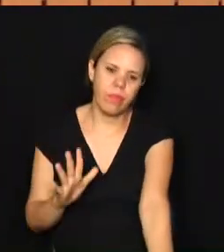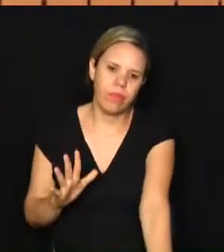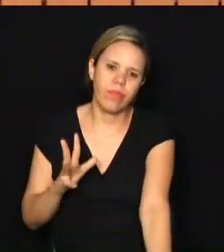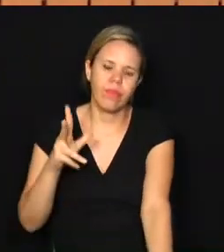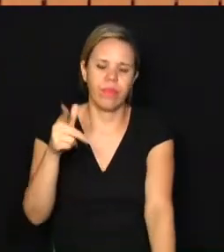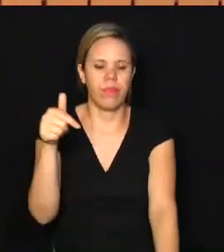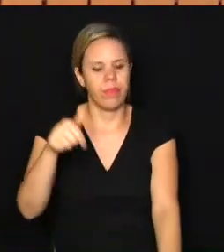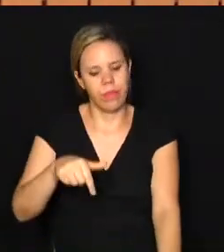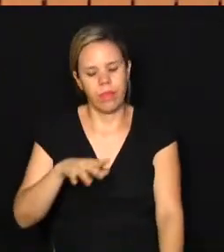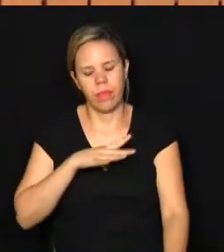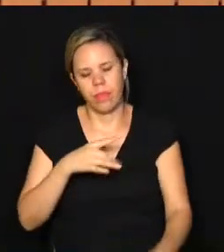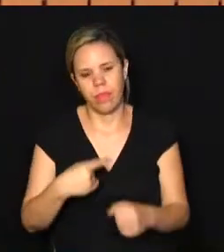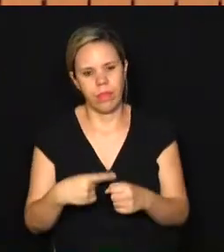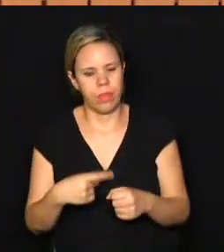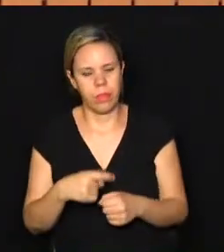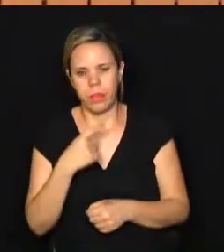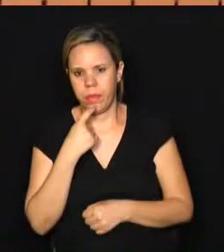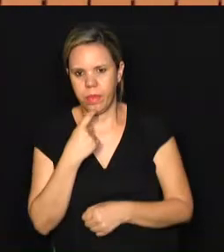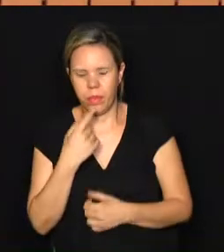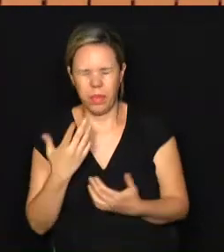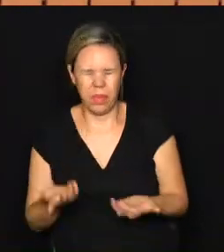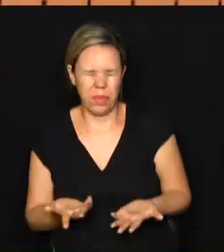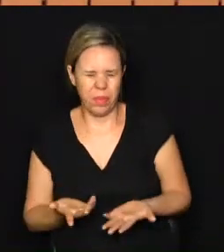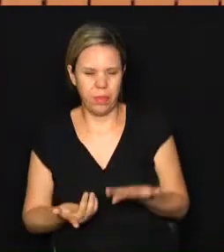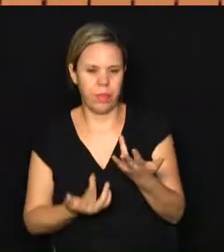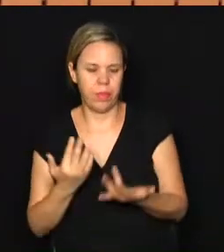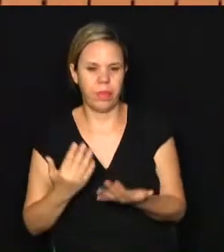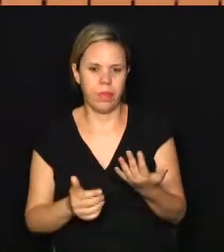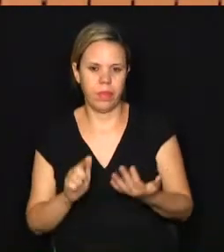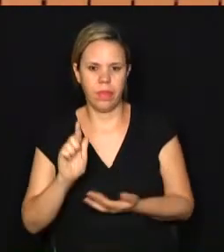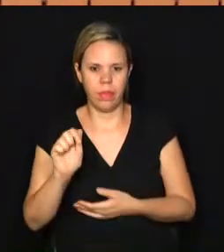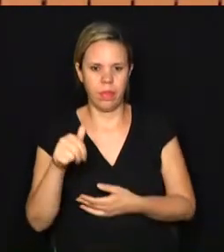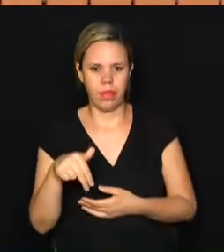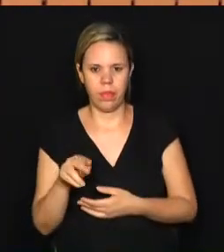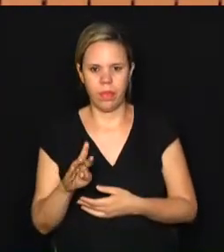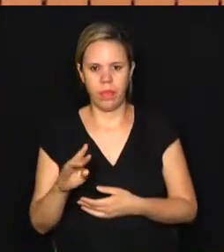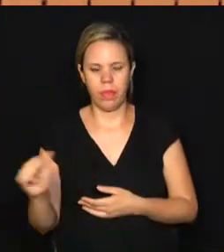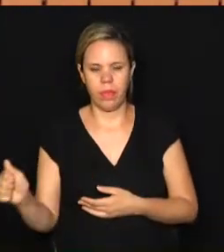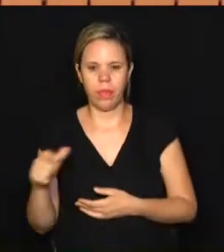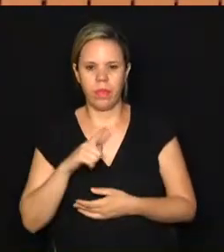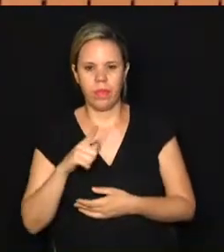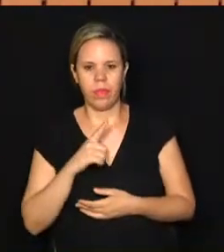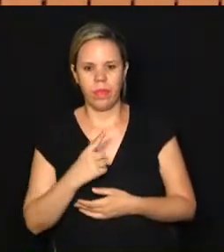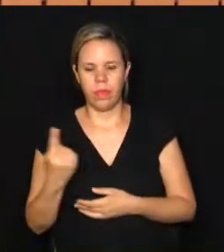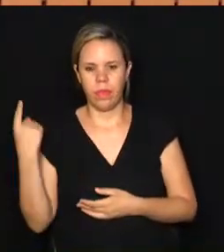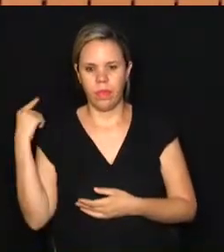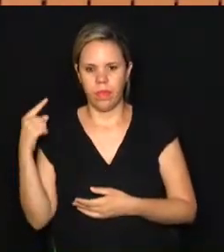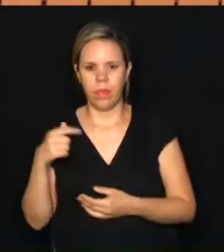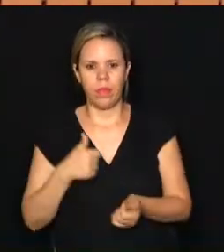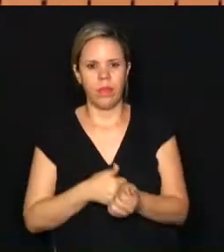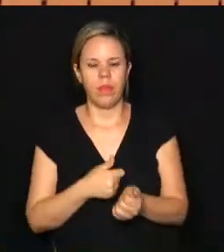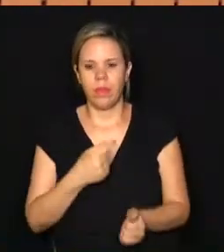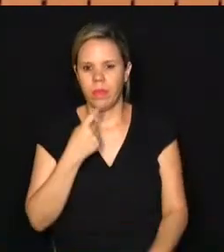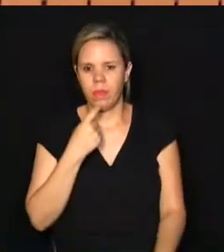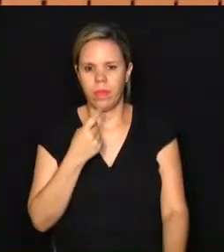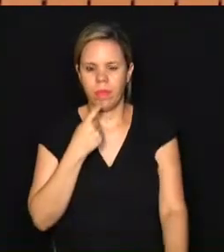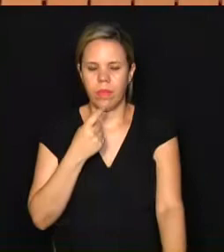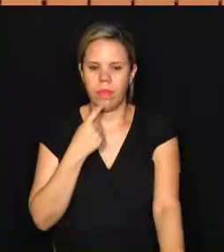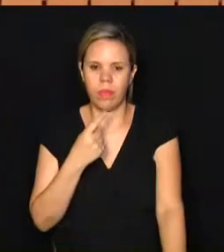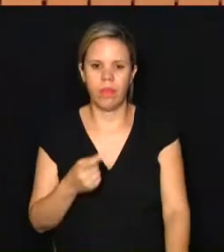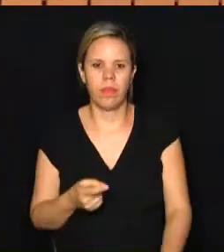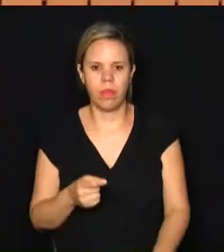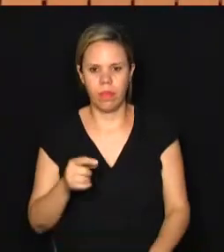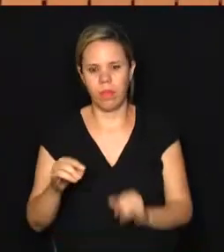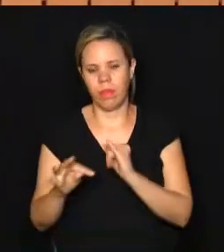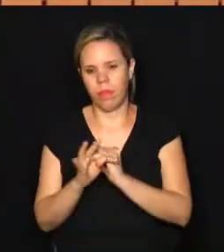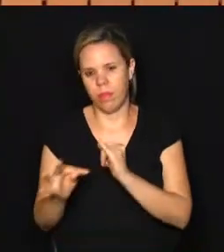aqui na nossa região, né, o incêndio na Mata Santa Genebrinha, e teve um incêndio também aqui entre Campinas, Morungaba e